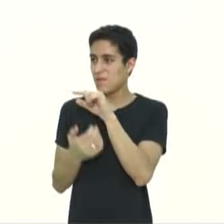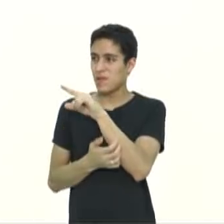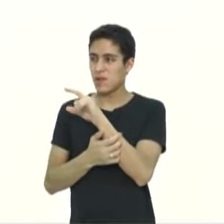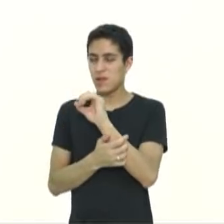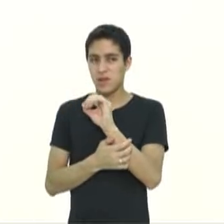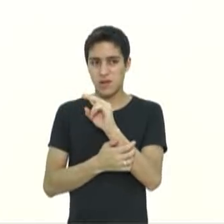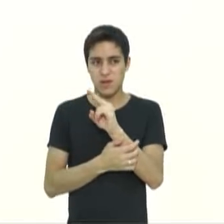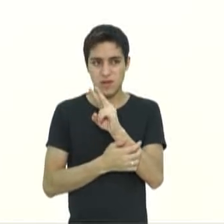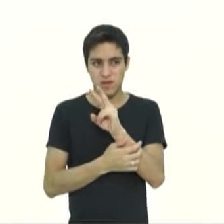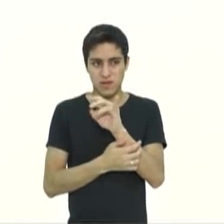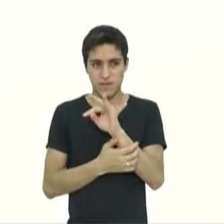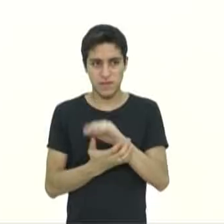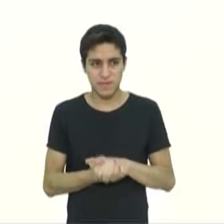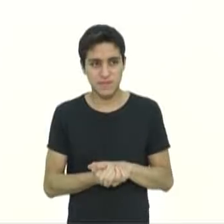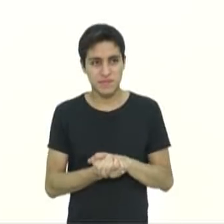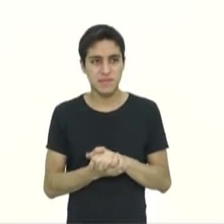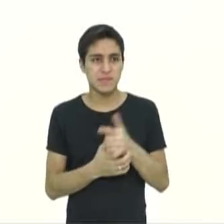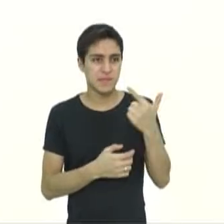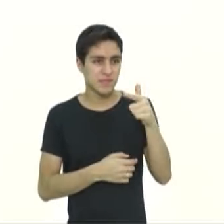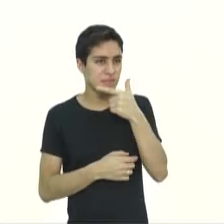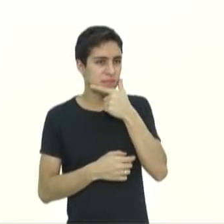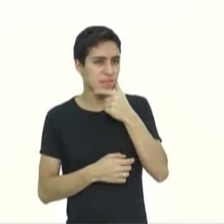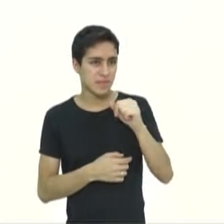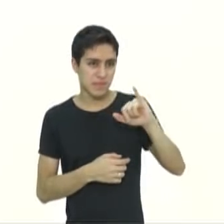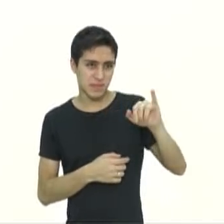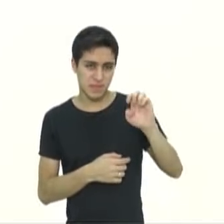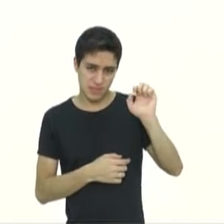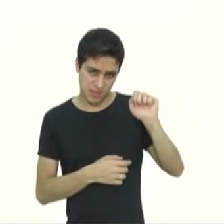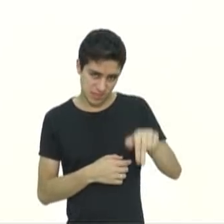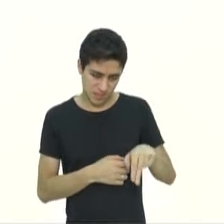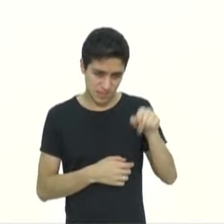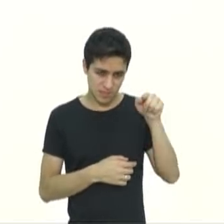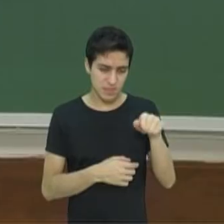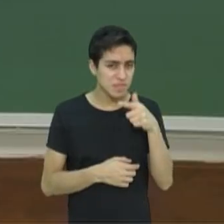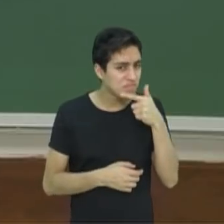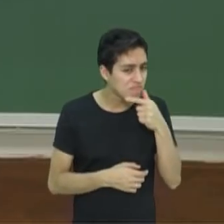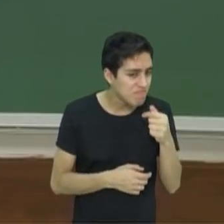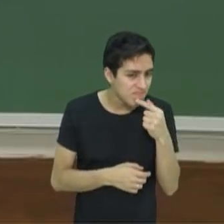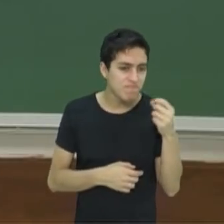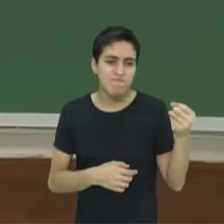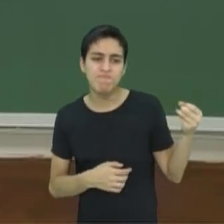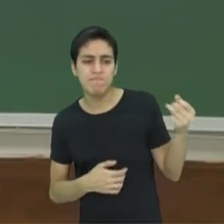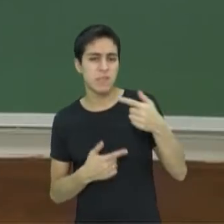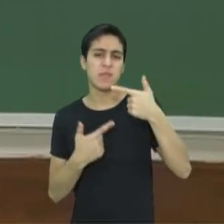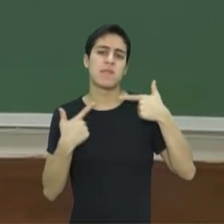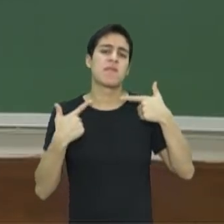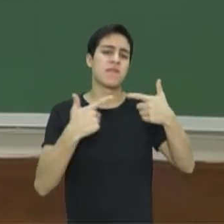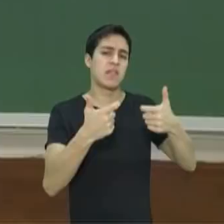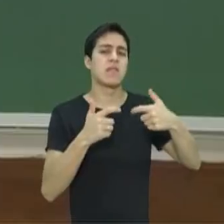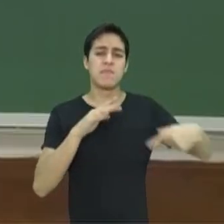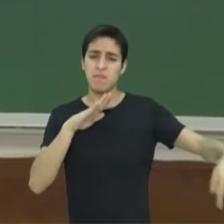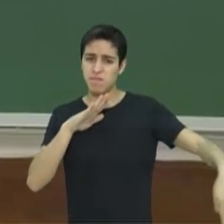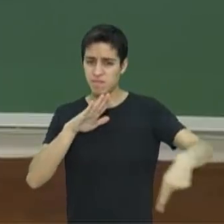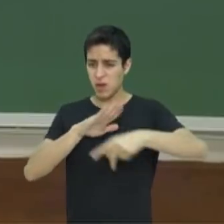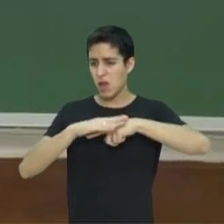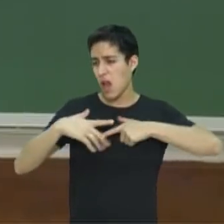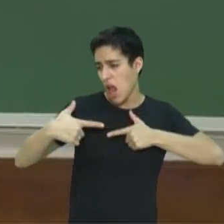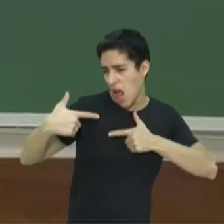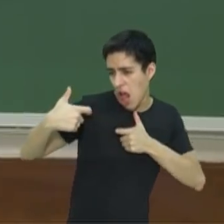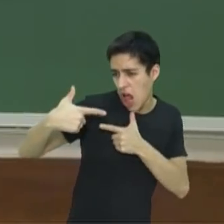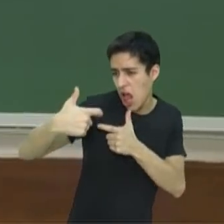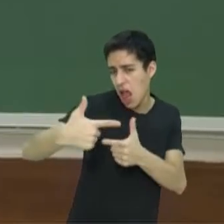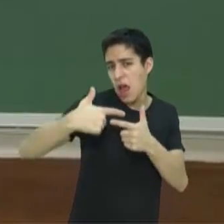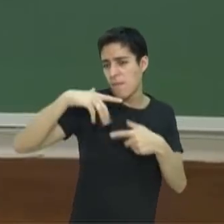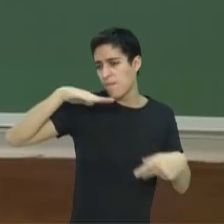é o Jean-Jacques Dessalines. Esse carinha aí, ele lidera uma nova guerra de guerrilha, isso é uma guerra